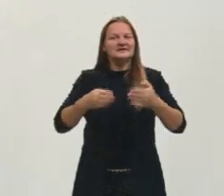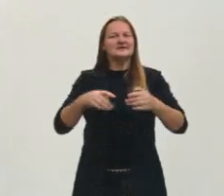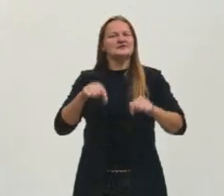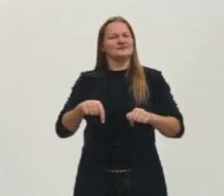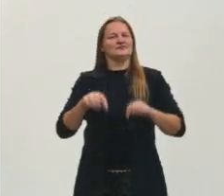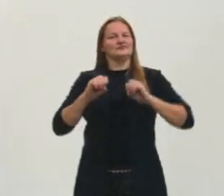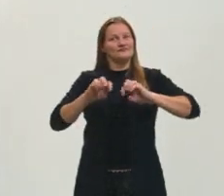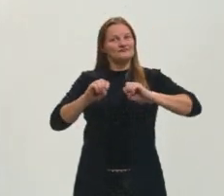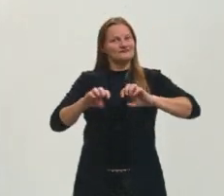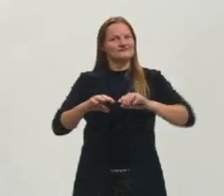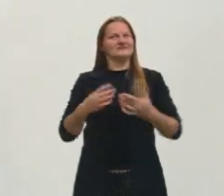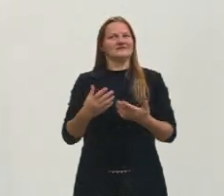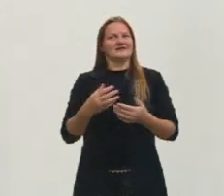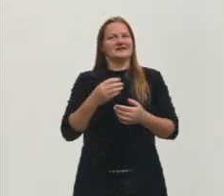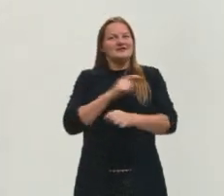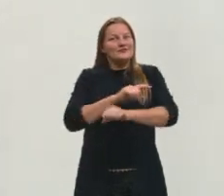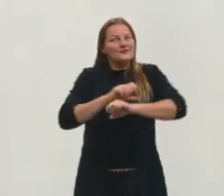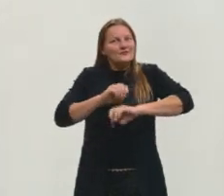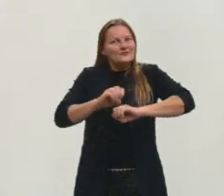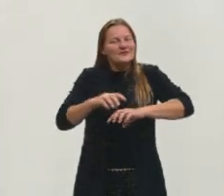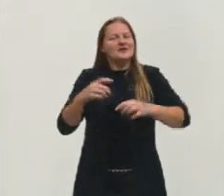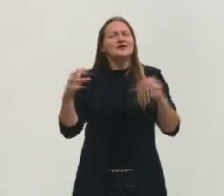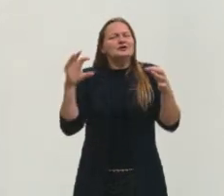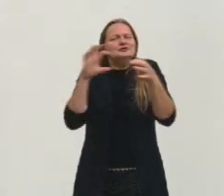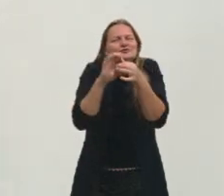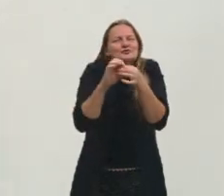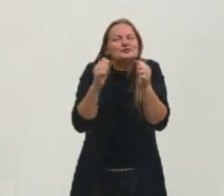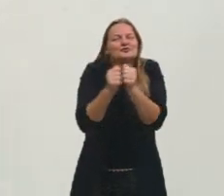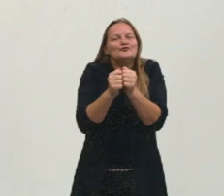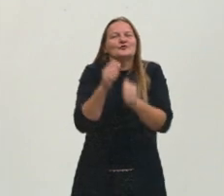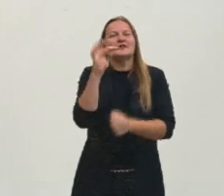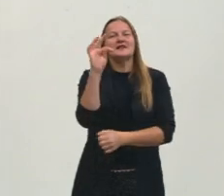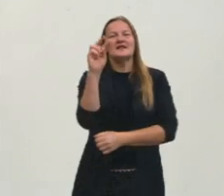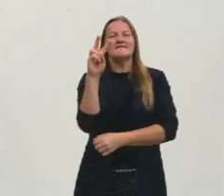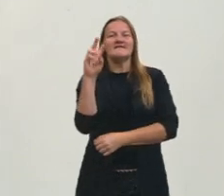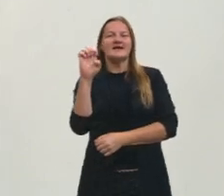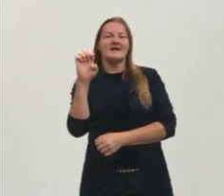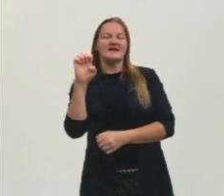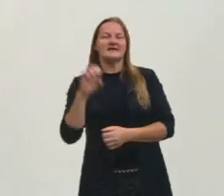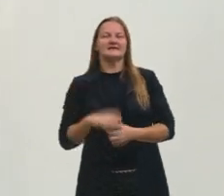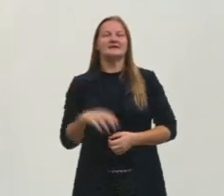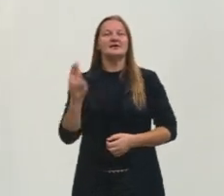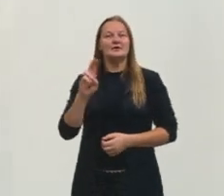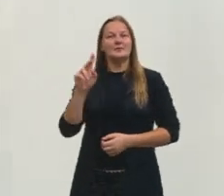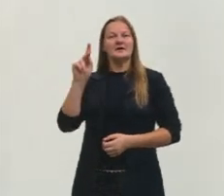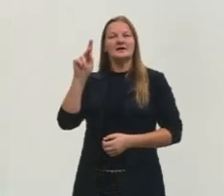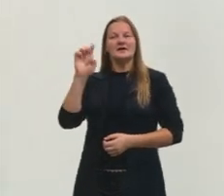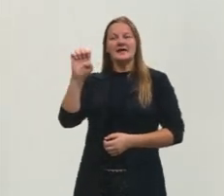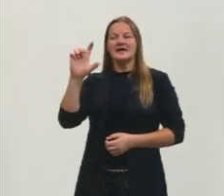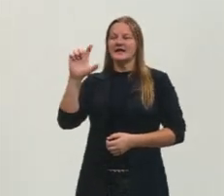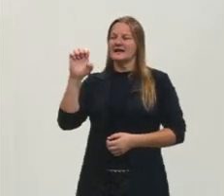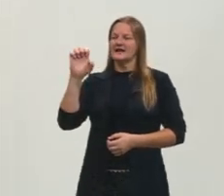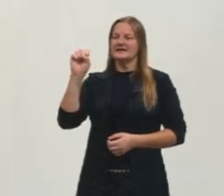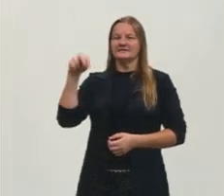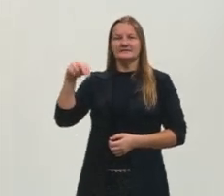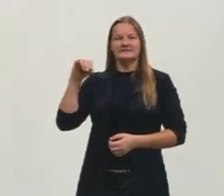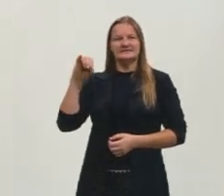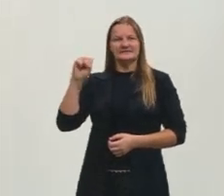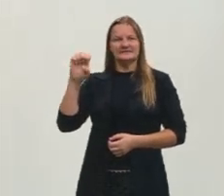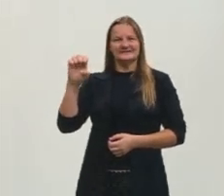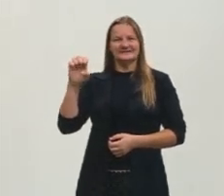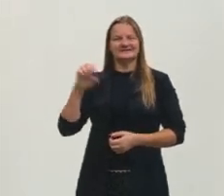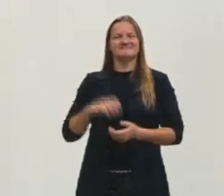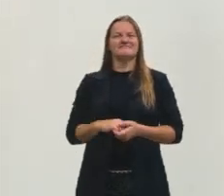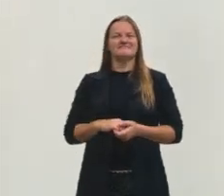do Rio Grande do Sul Secretaria de Educação em parceria com a TV eu me chamo e Lenise Pereira e estaremos aqui